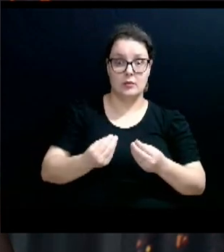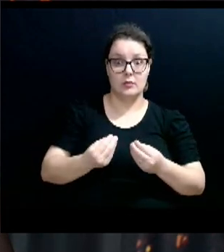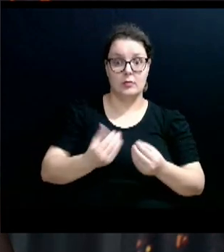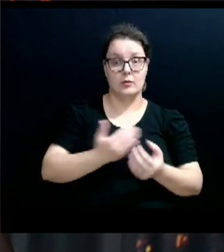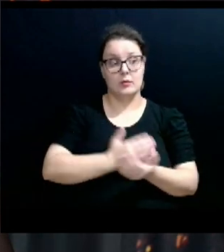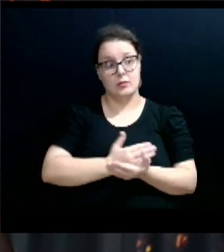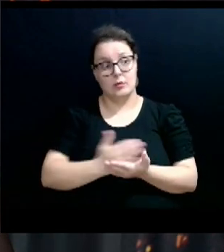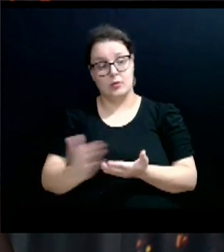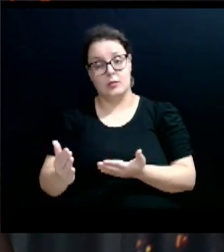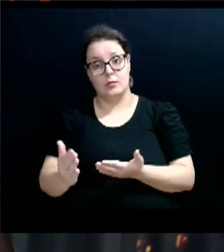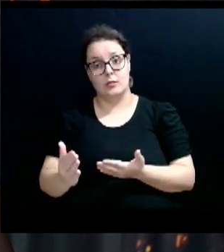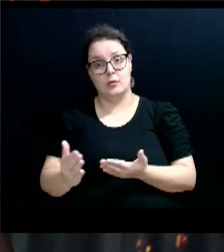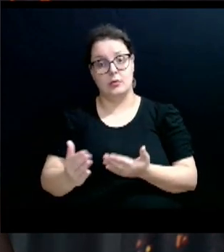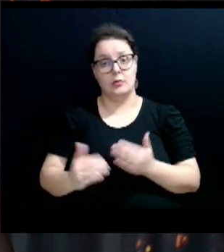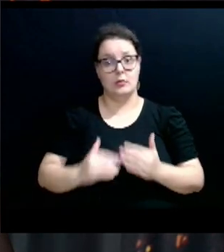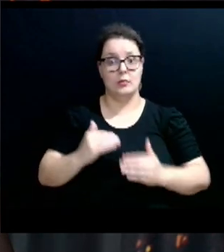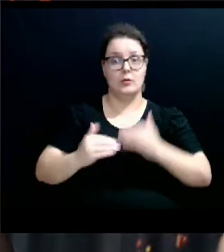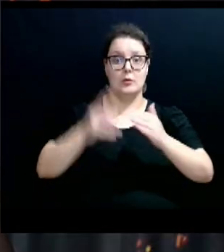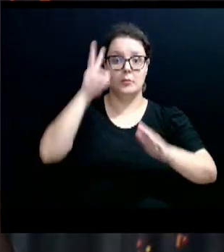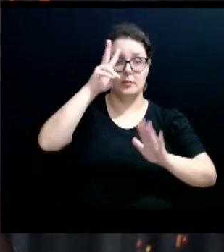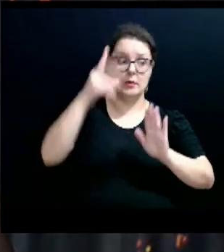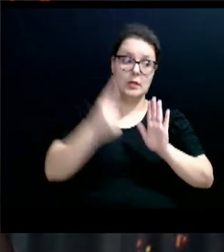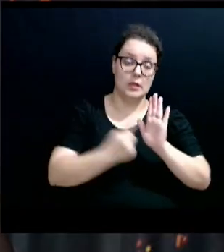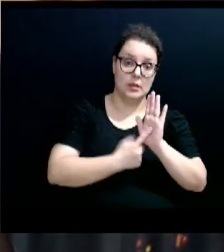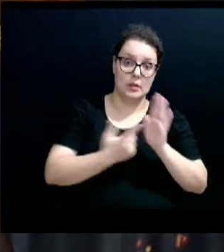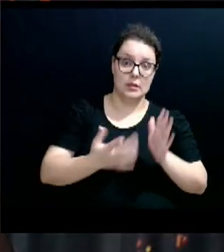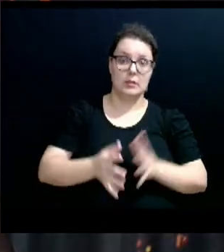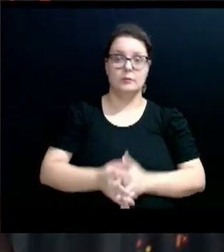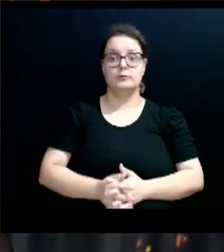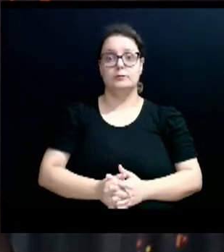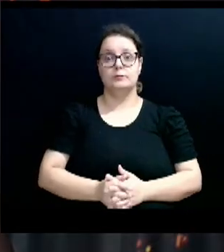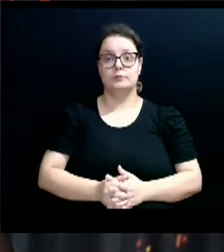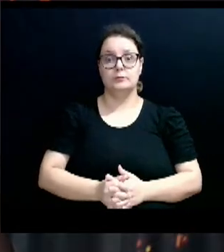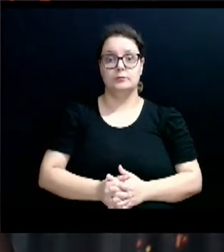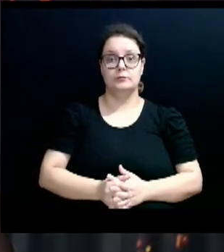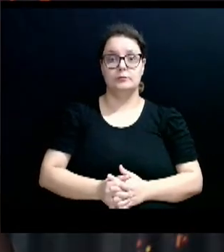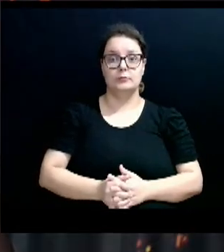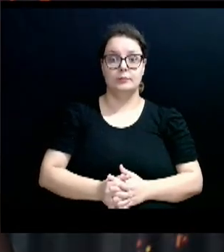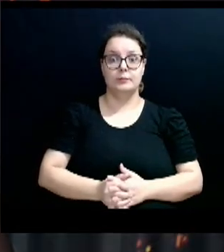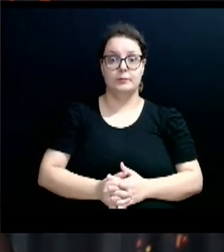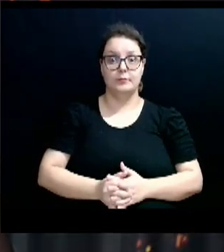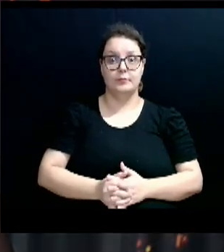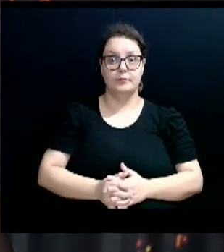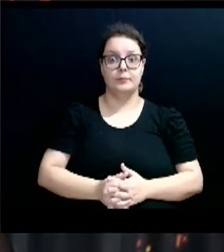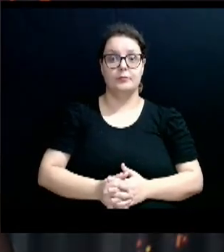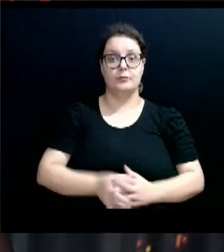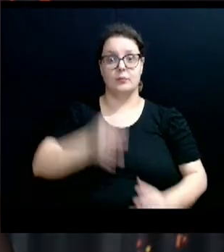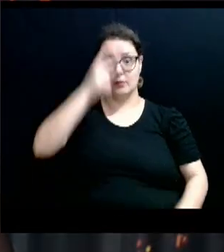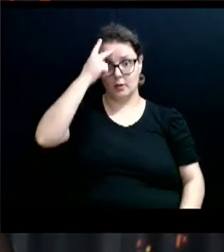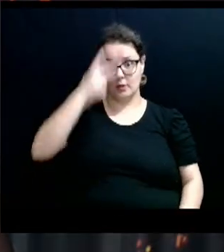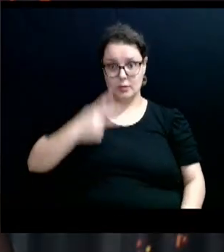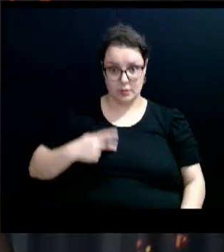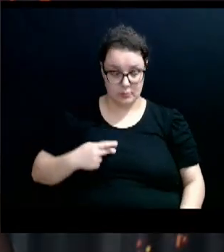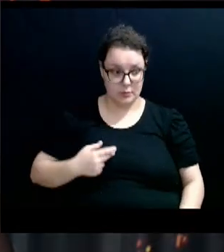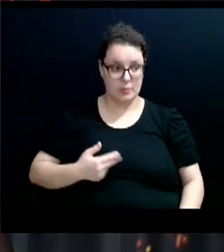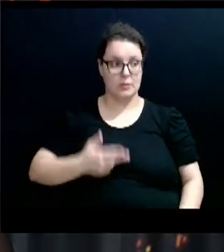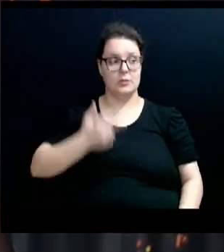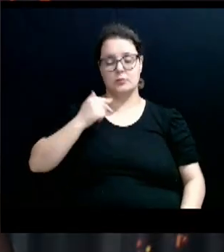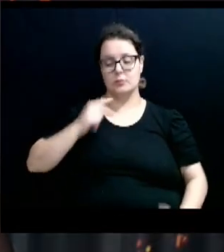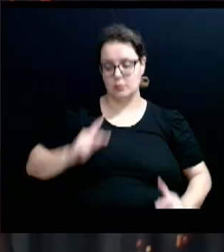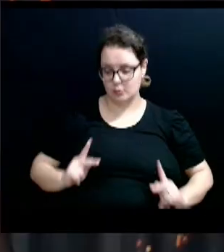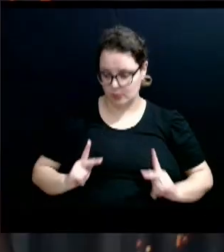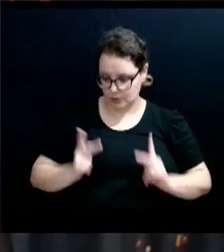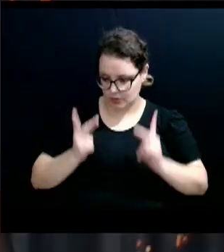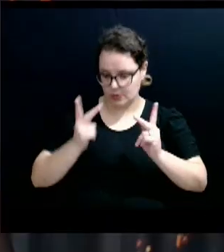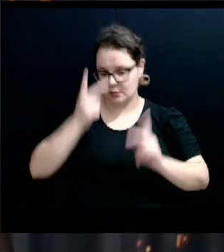essa construção de legado e beber, né, da nossa própria nutrição, das nossas conquistas, em